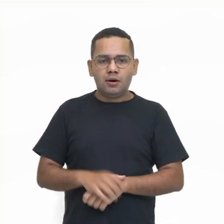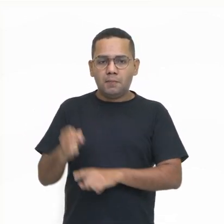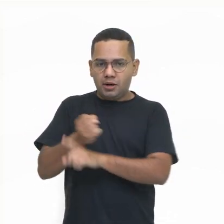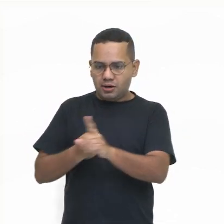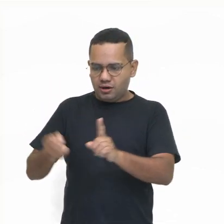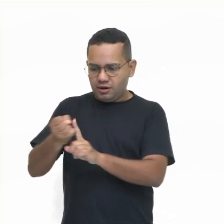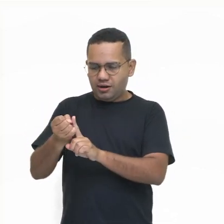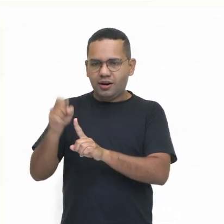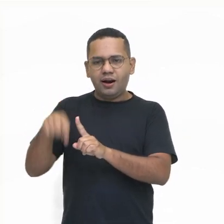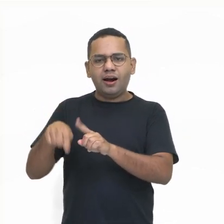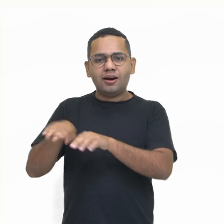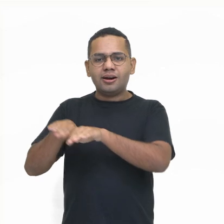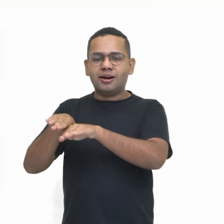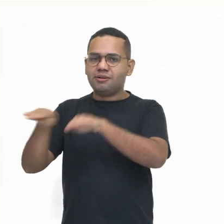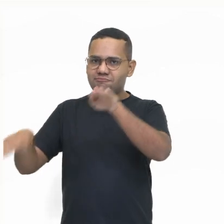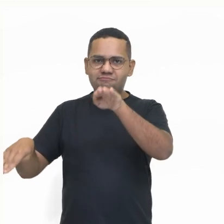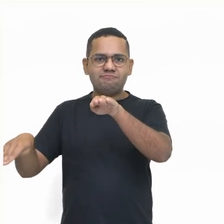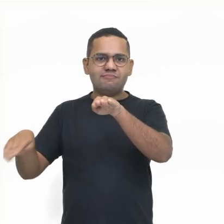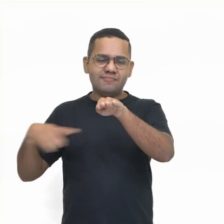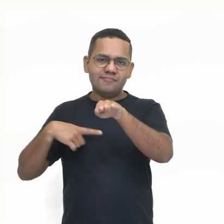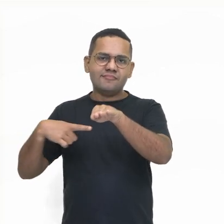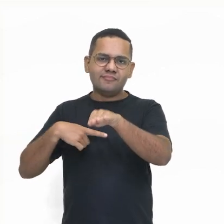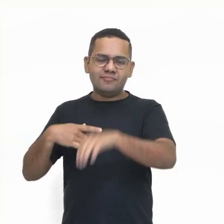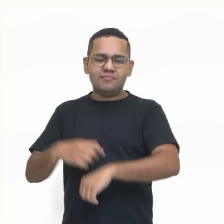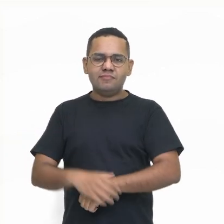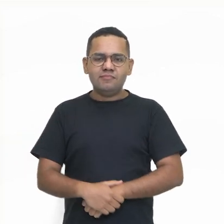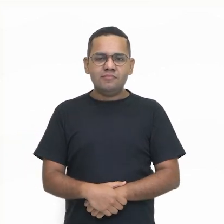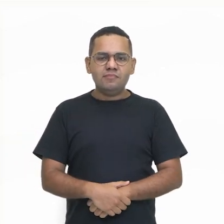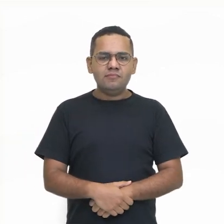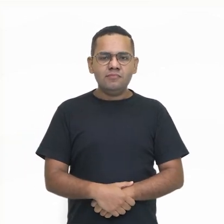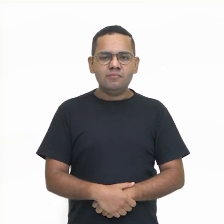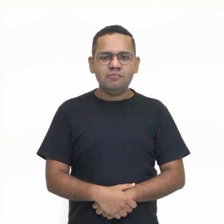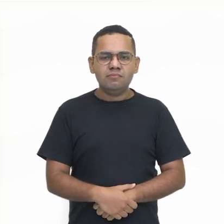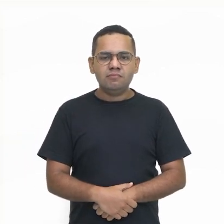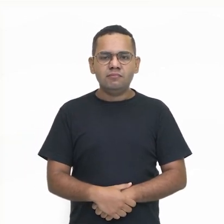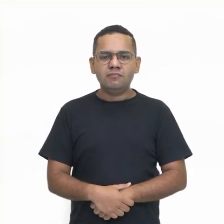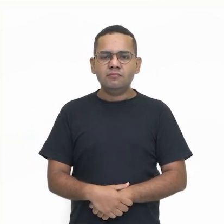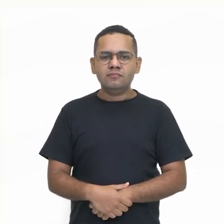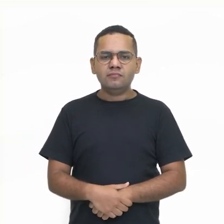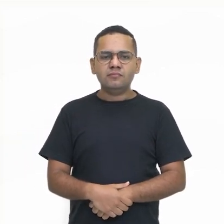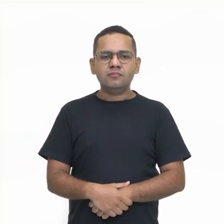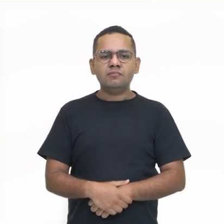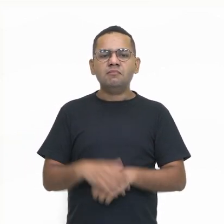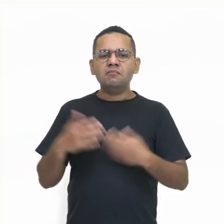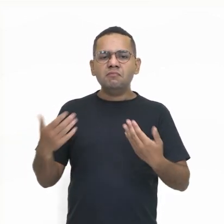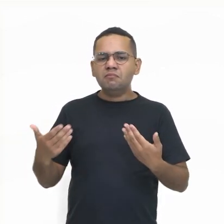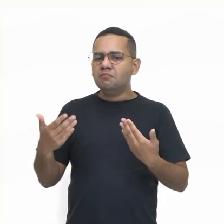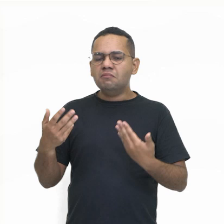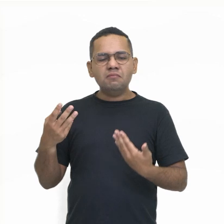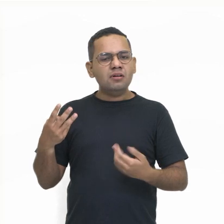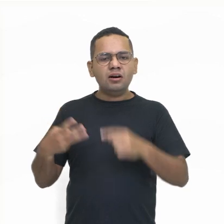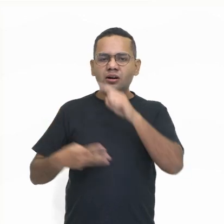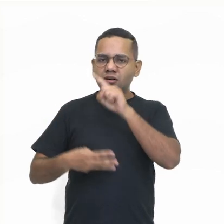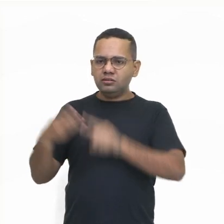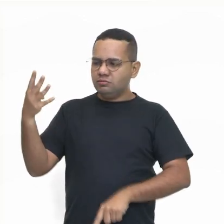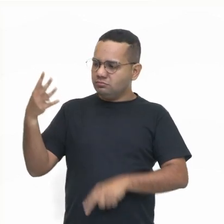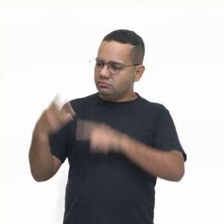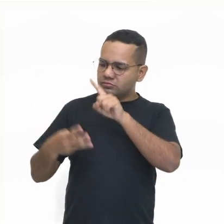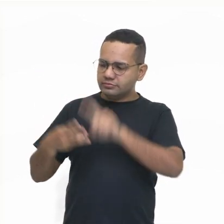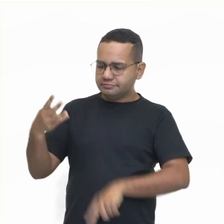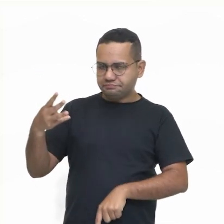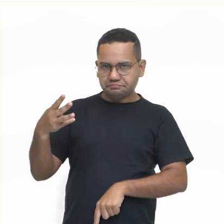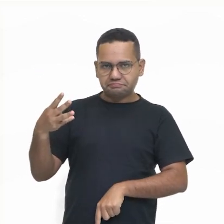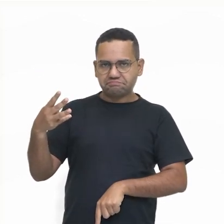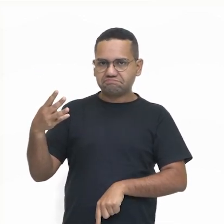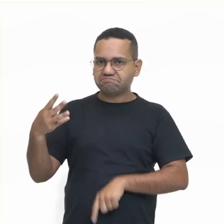uma sociedade de desiguais. Todas as três formas de poder, todas, nenhuma é melhor do que a